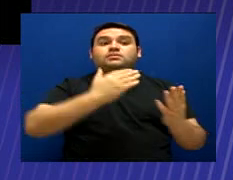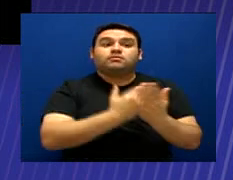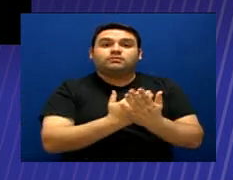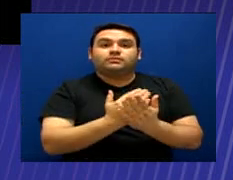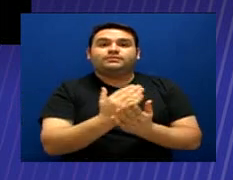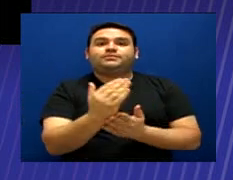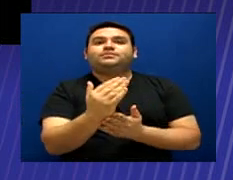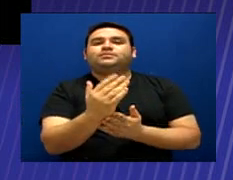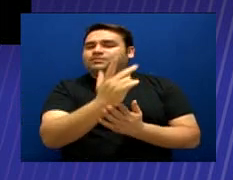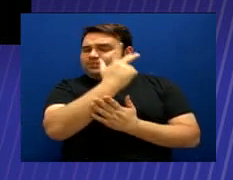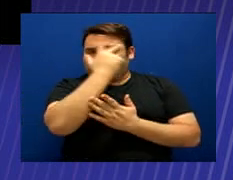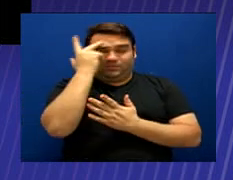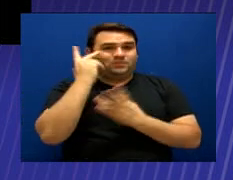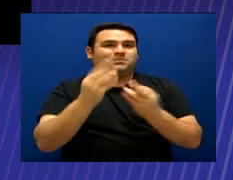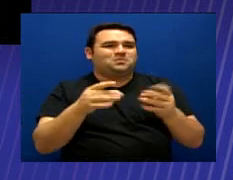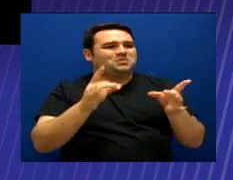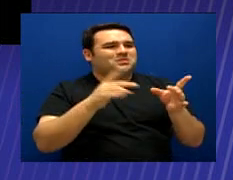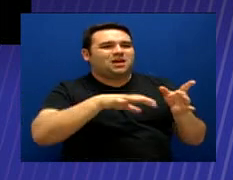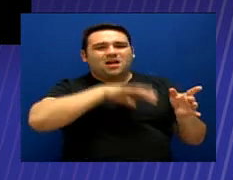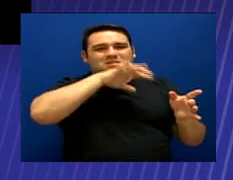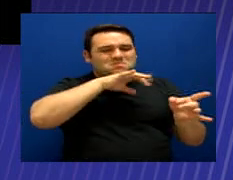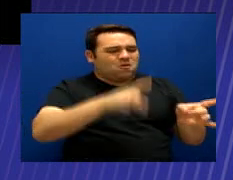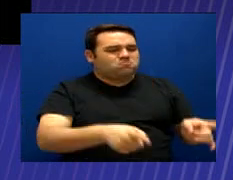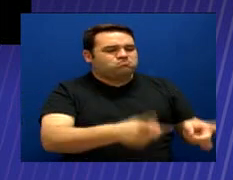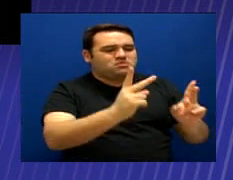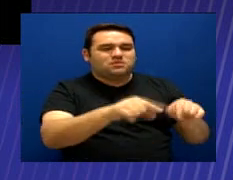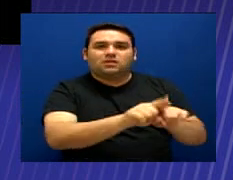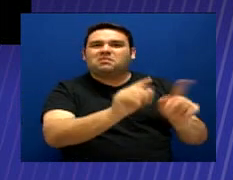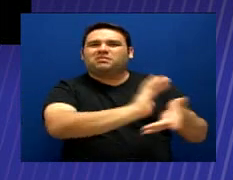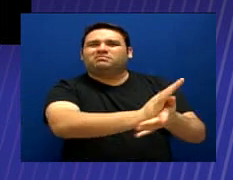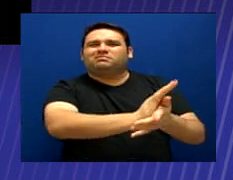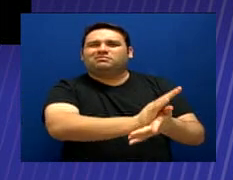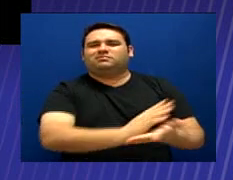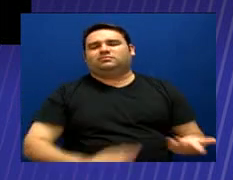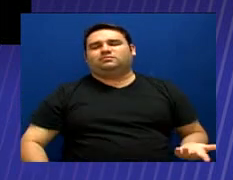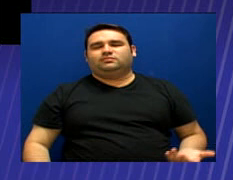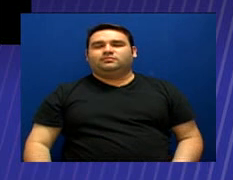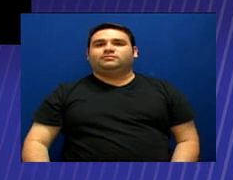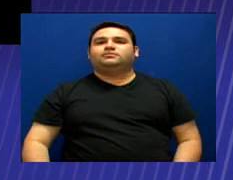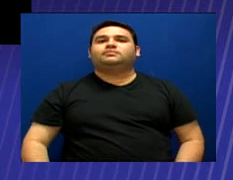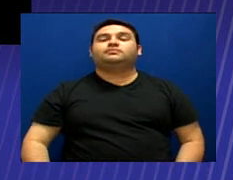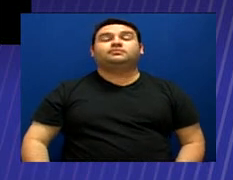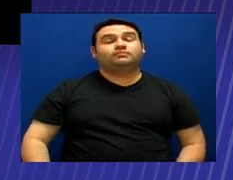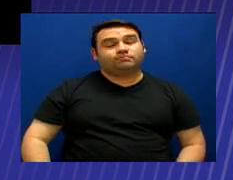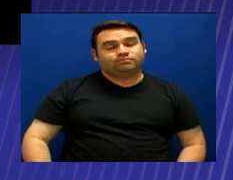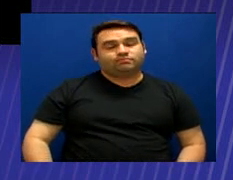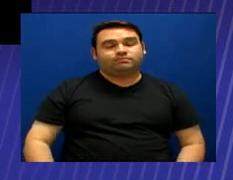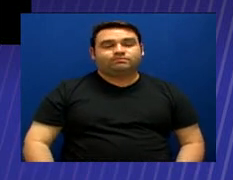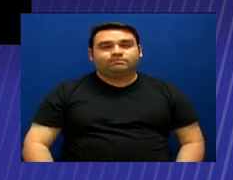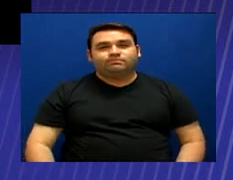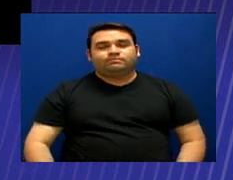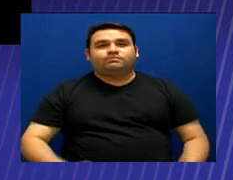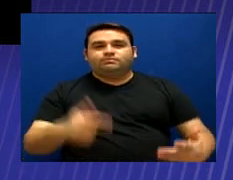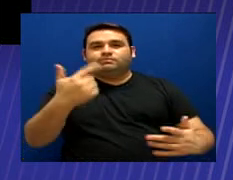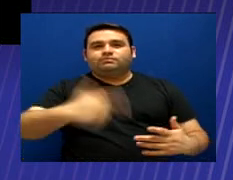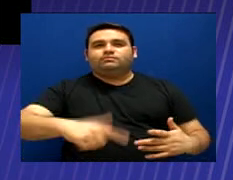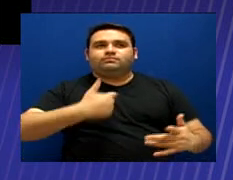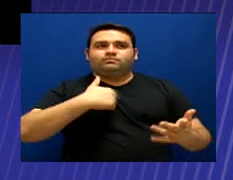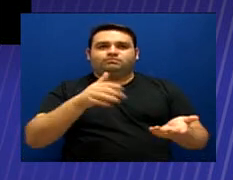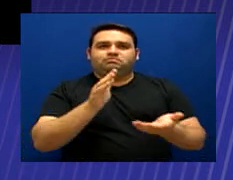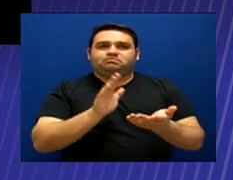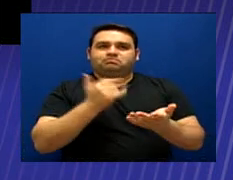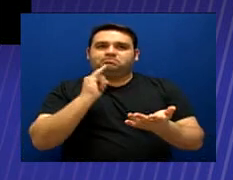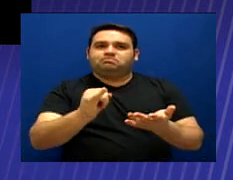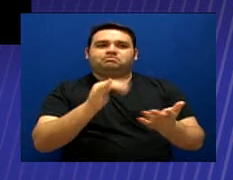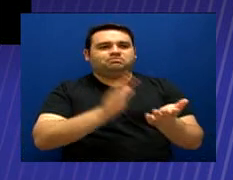aumento considerável em número de abandono e maus tratos desses animais. Então, assim, mais uma vez eu